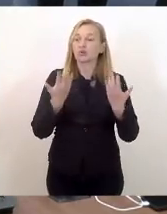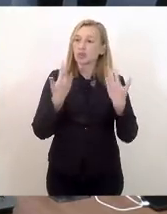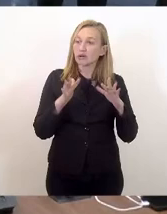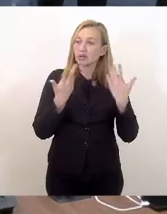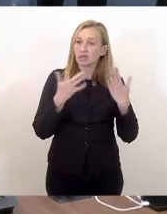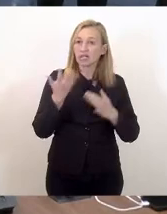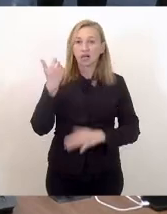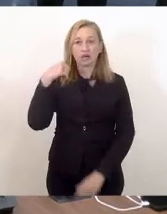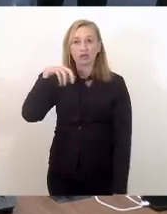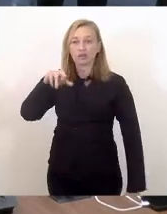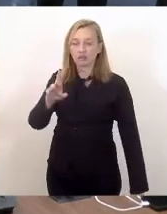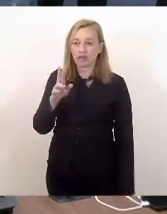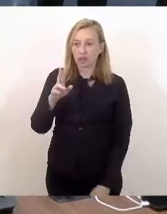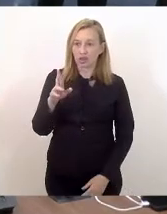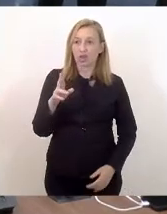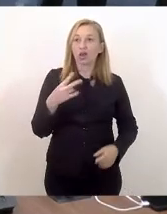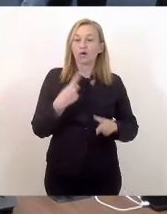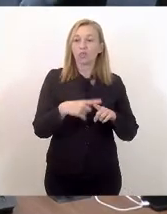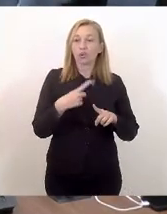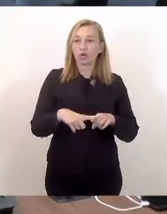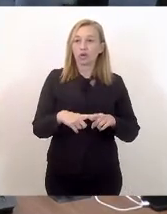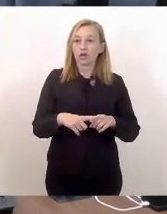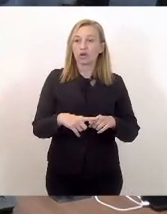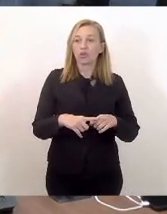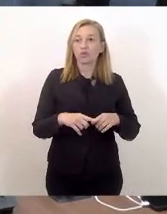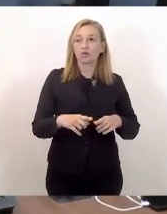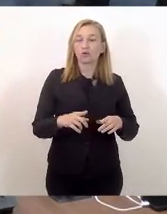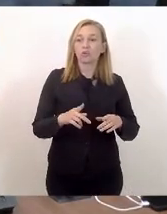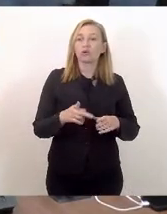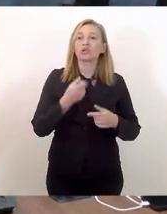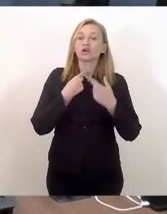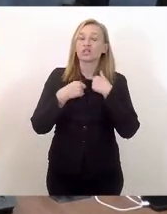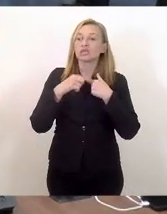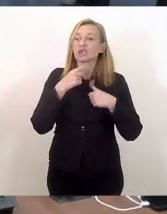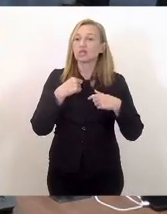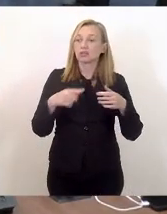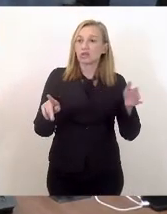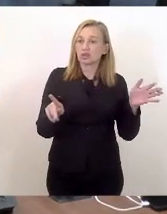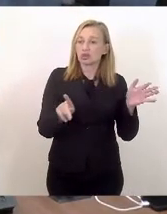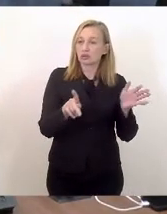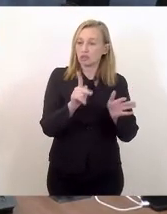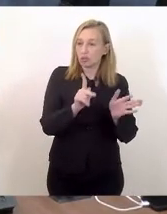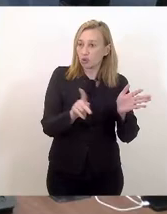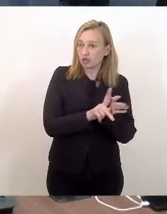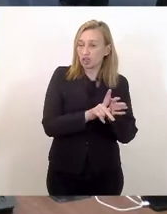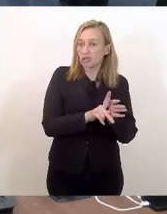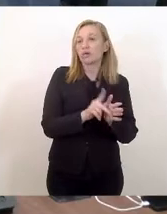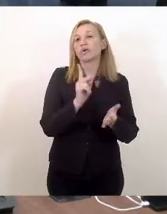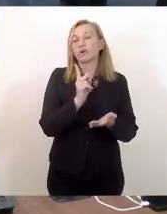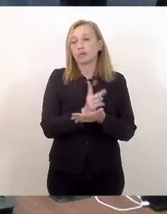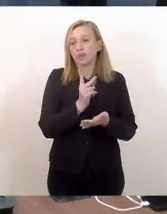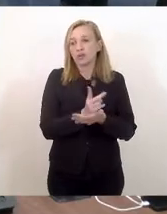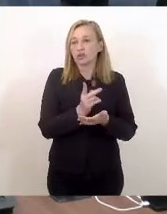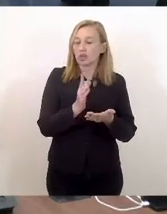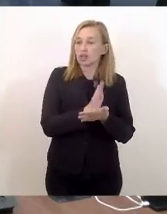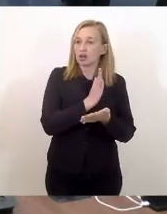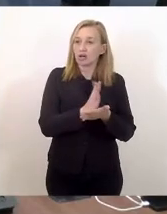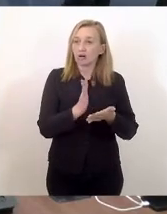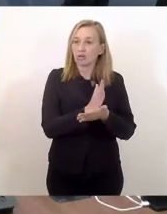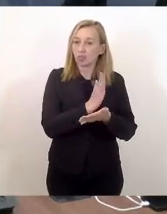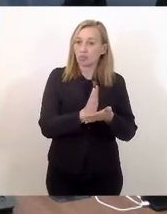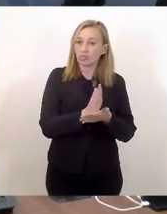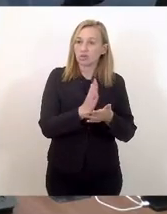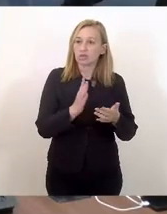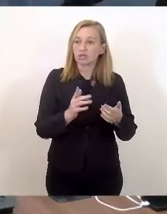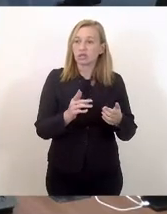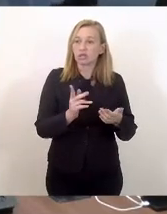Reis, né, porque o intuito desse projeto, embora tenha alguma inconsistência, estou vendo aqui um abraço